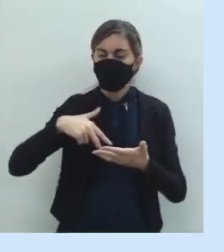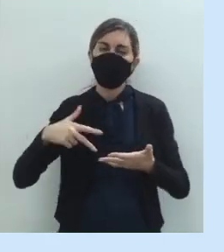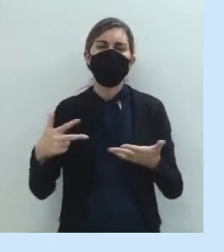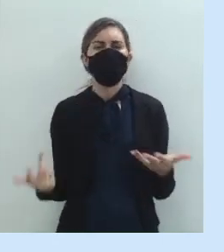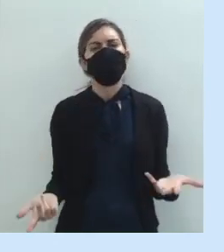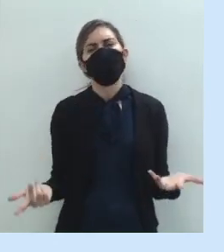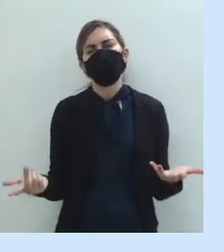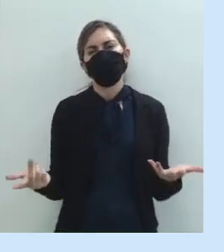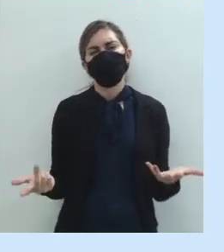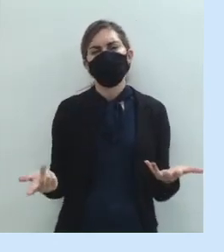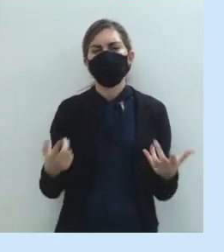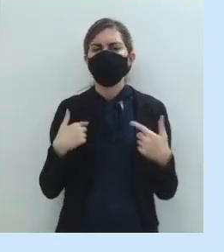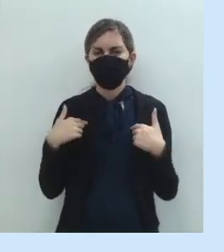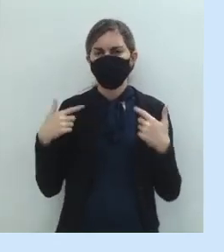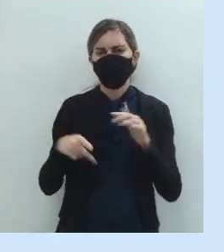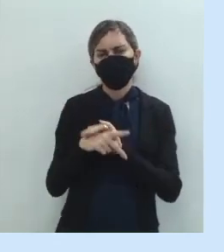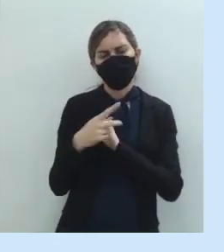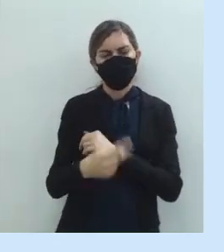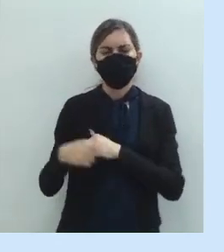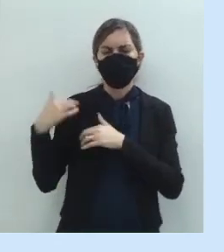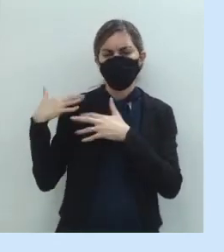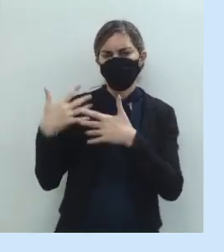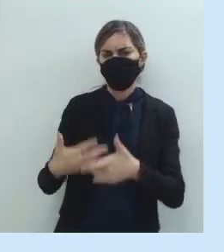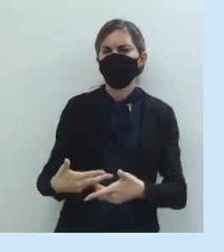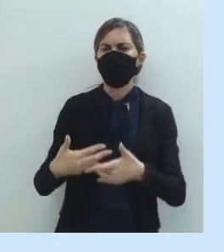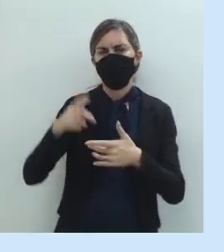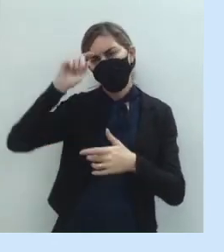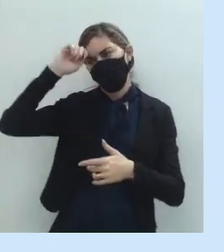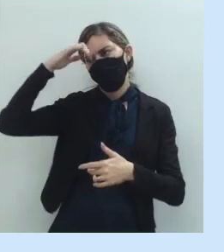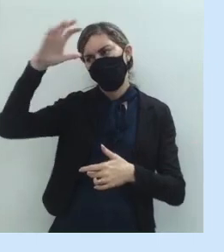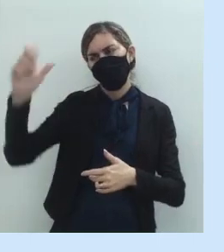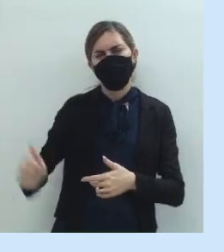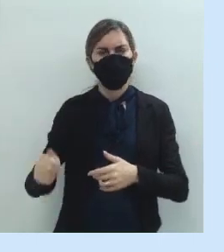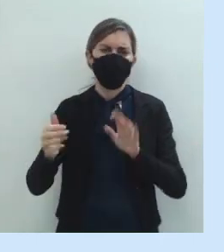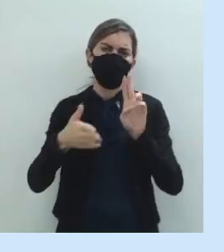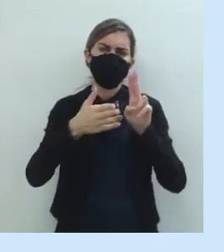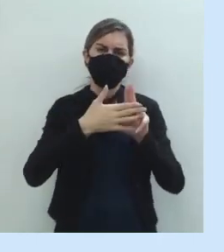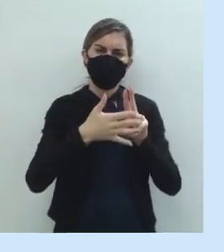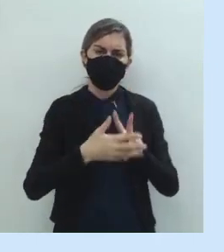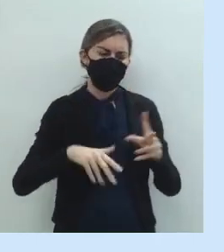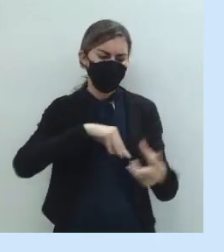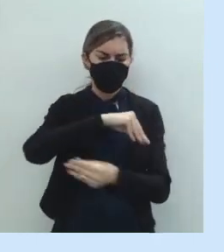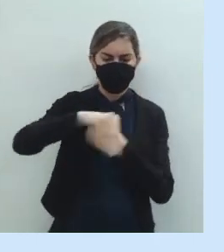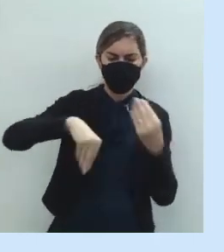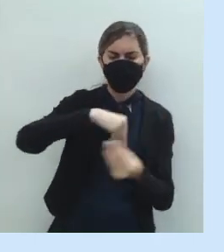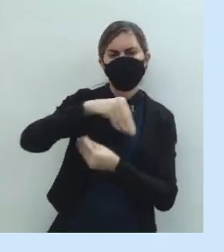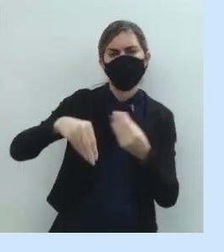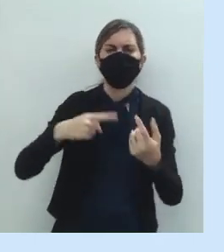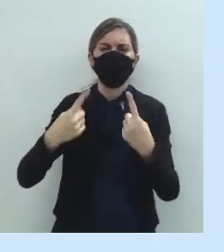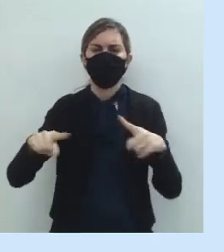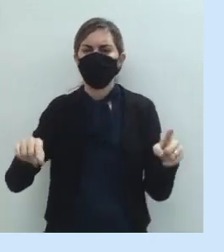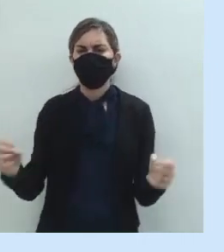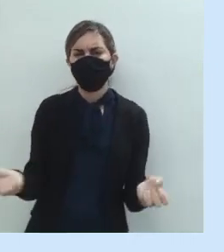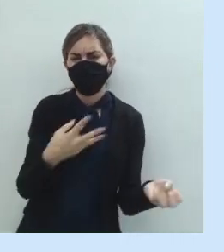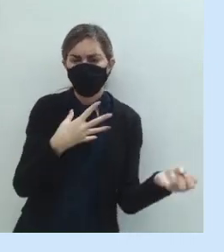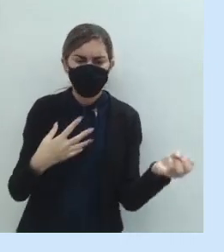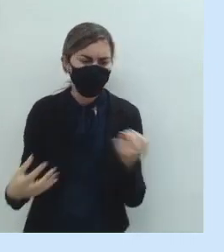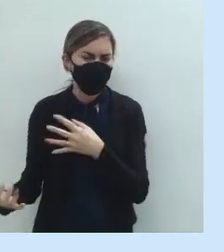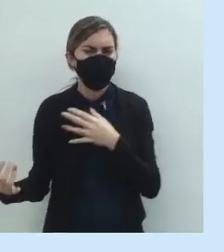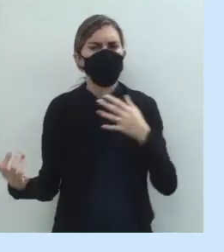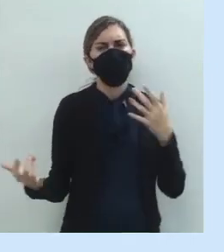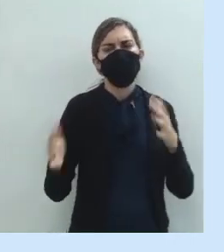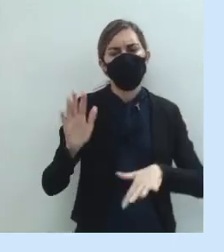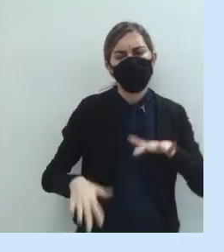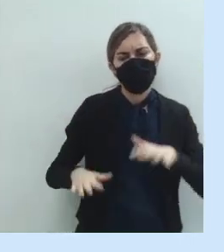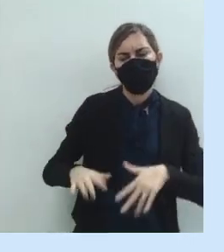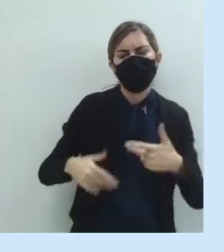vem das nossas etnias africanas e indígenas, misturando com a batida nova, com uma música eletrônica